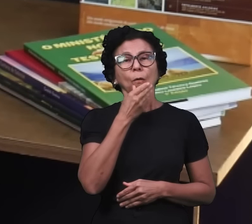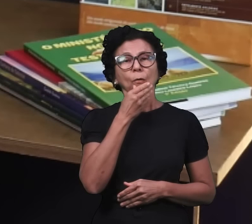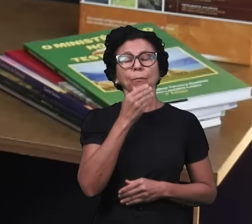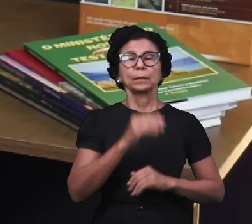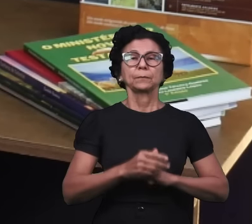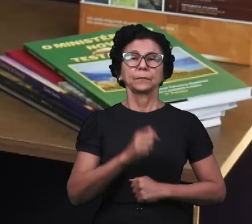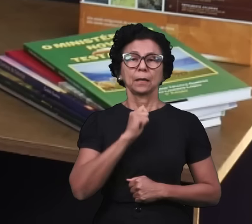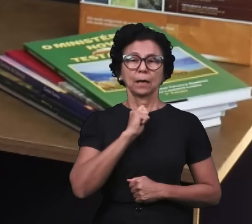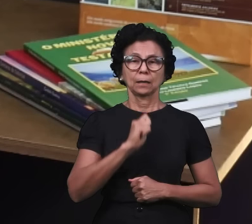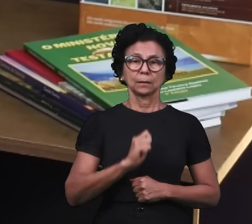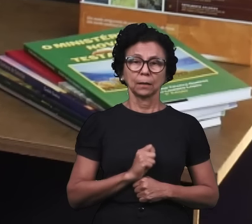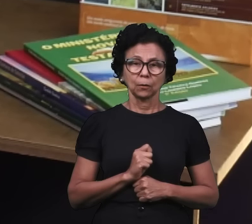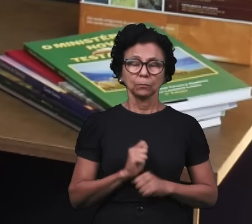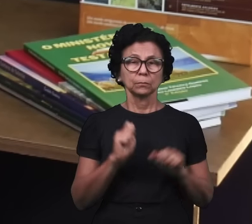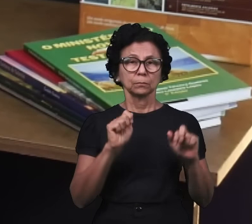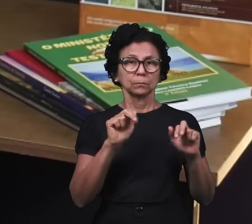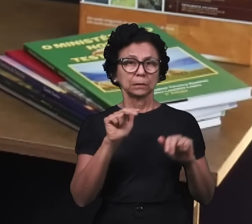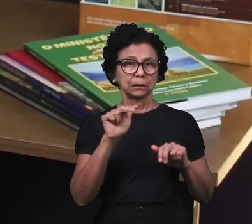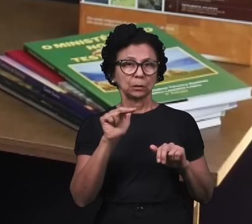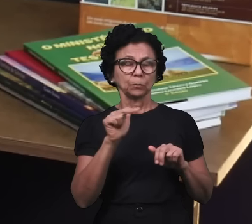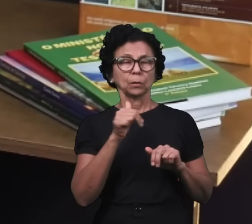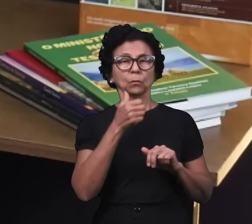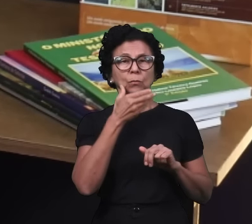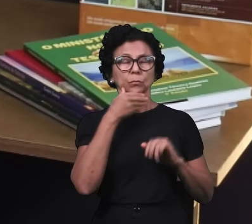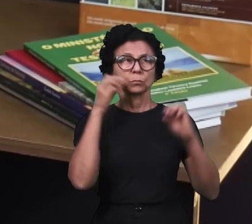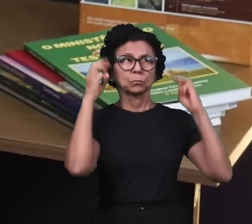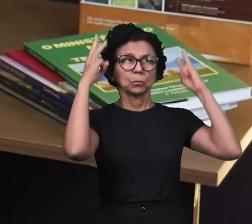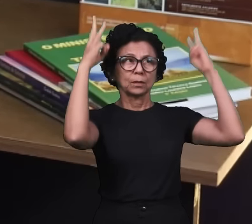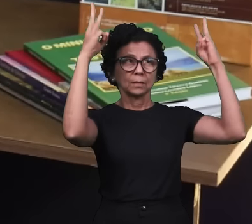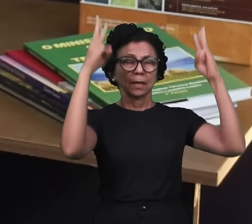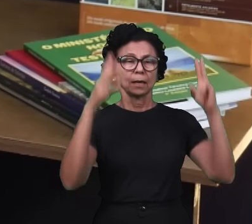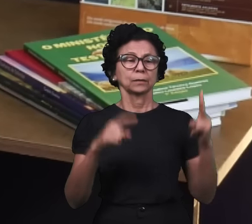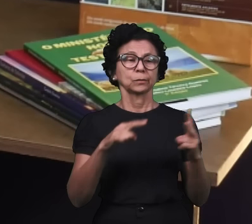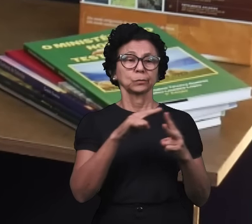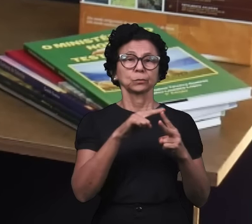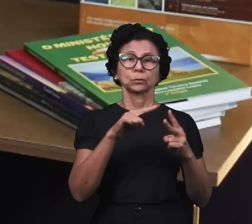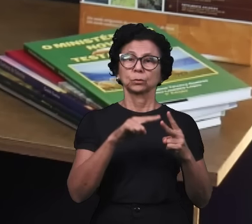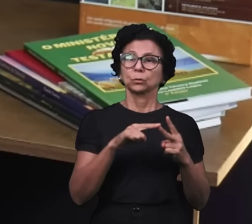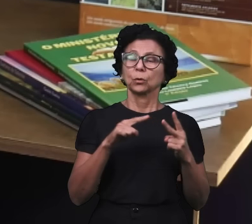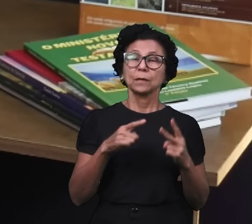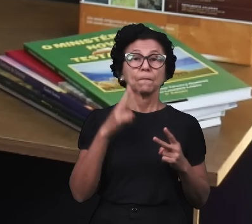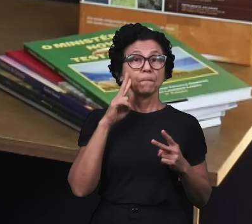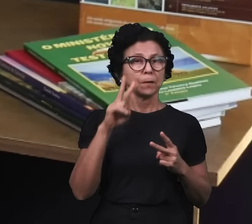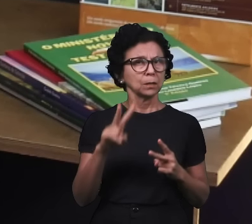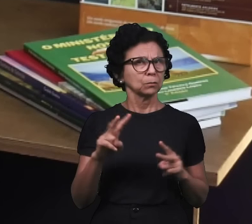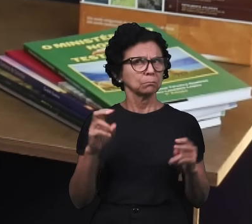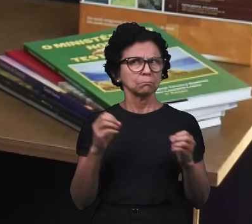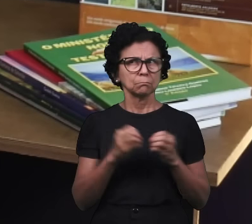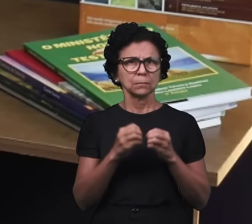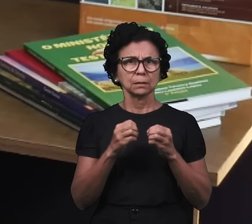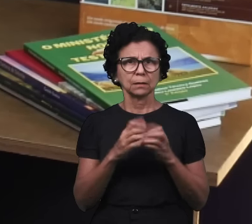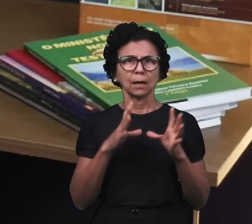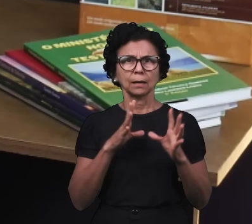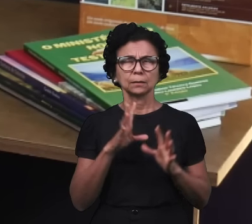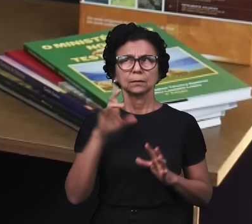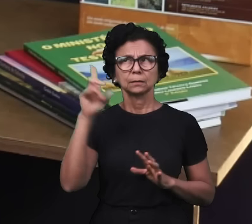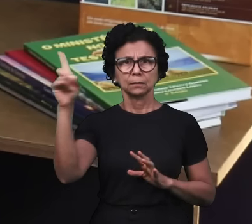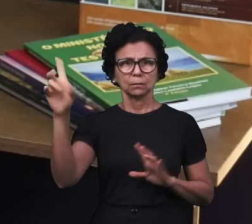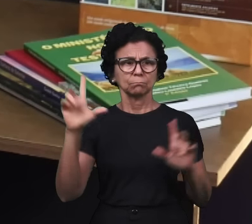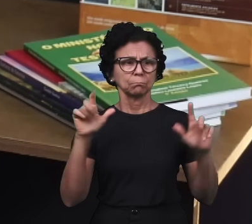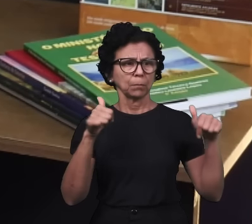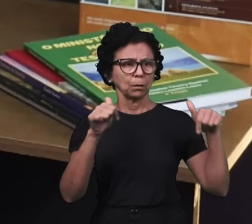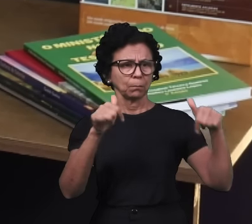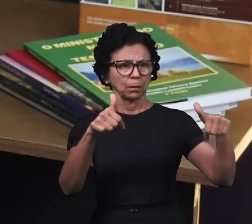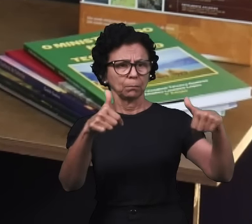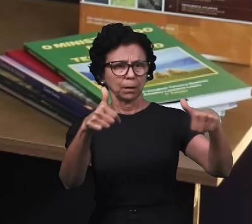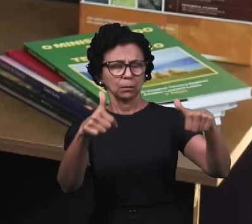Moisés ali. Eles viram os sinais no Egito, mas ainda eles não tinham tido ainda uma experiência, nós podemos